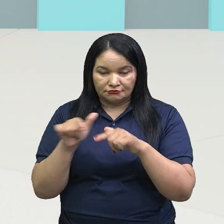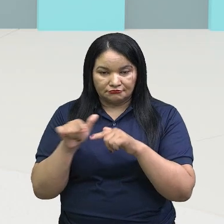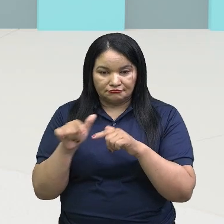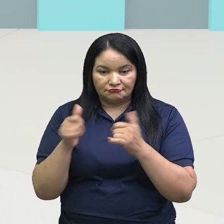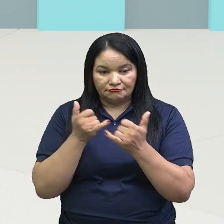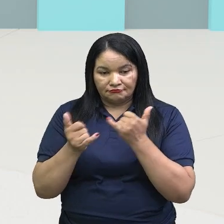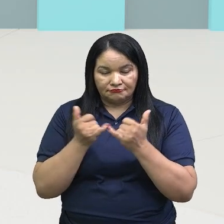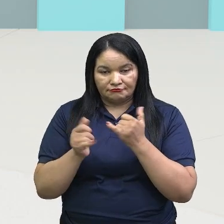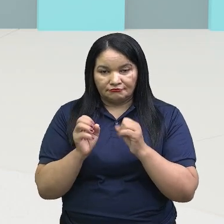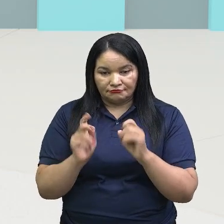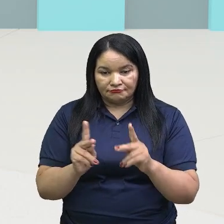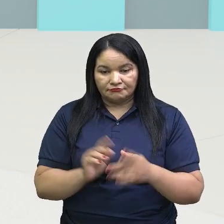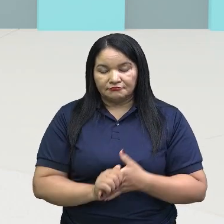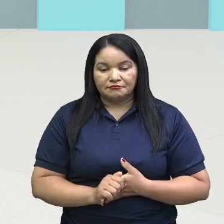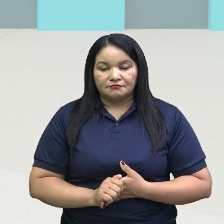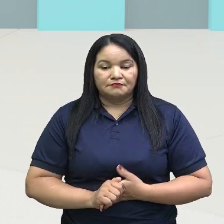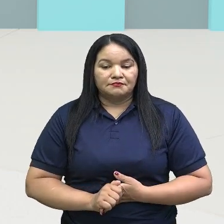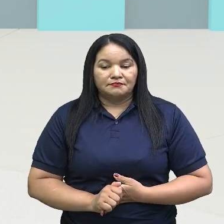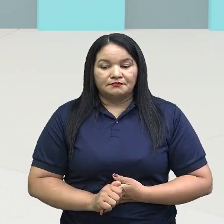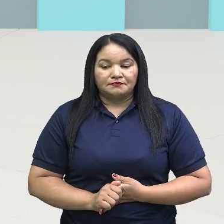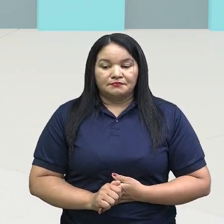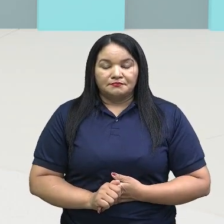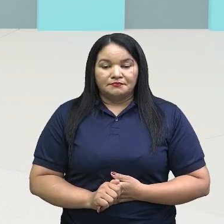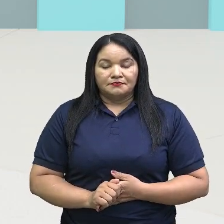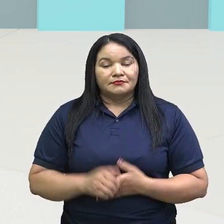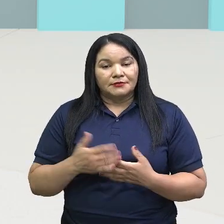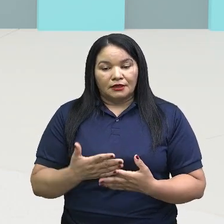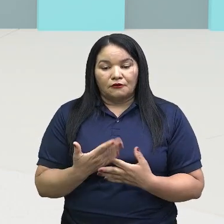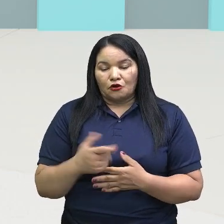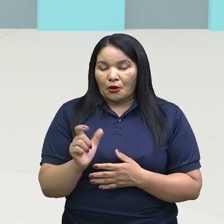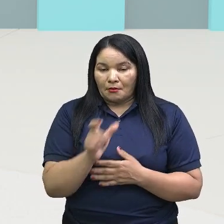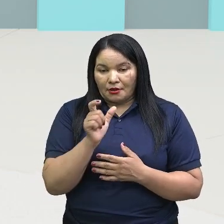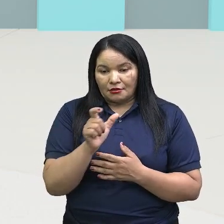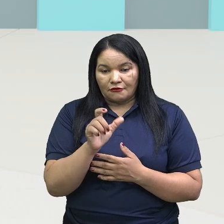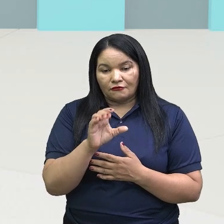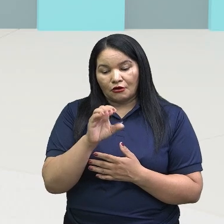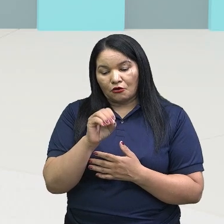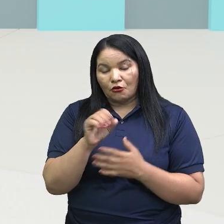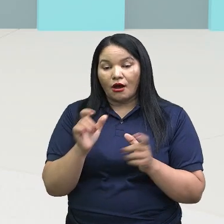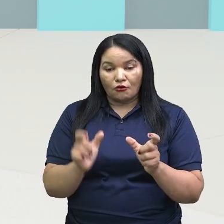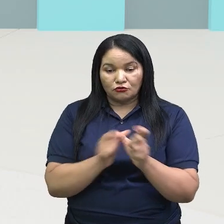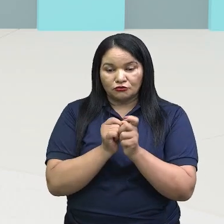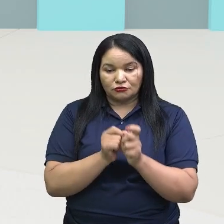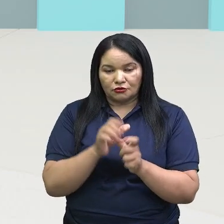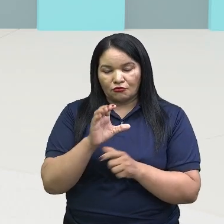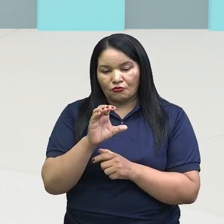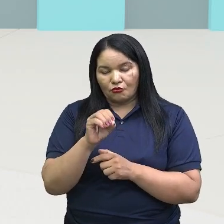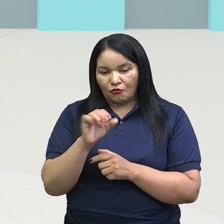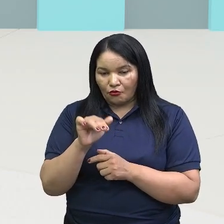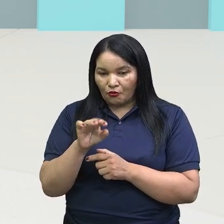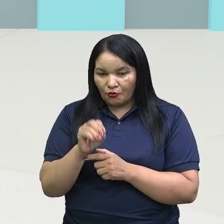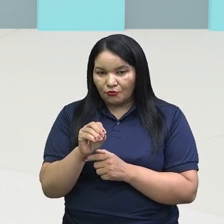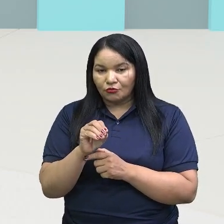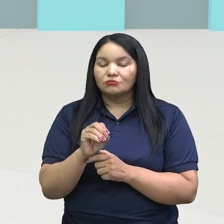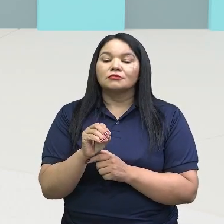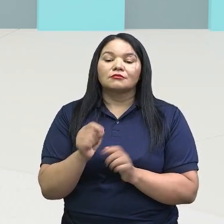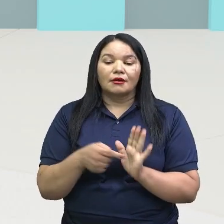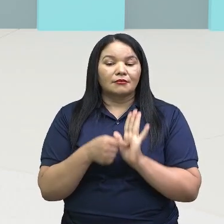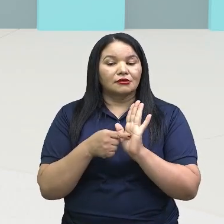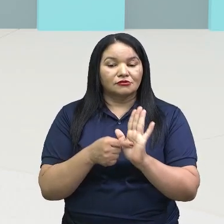atividade. Então, a palavra como, a conjunção como, aparece de novo,